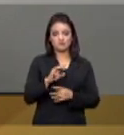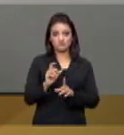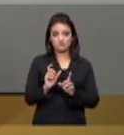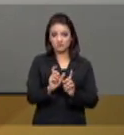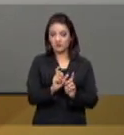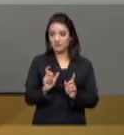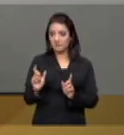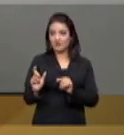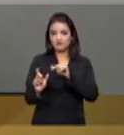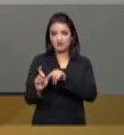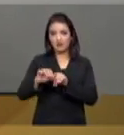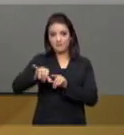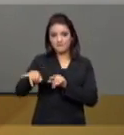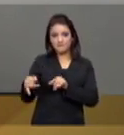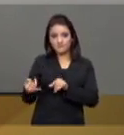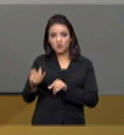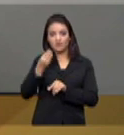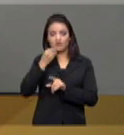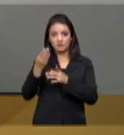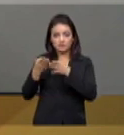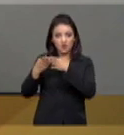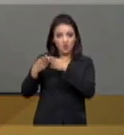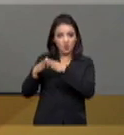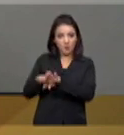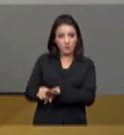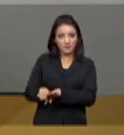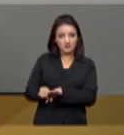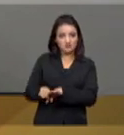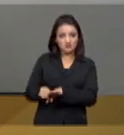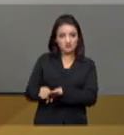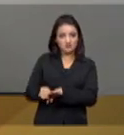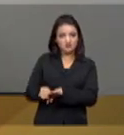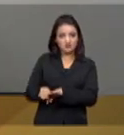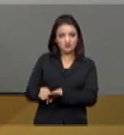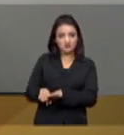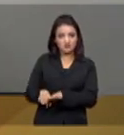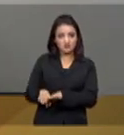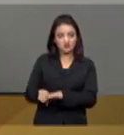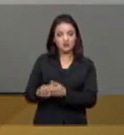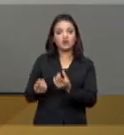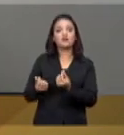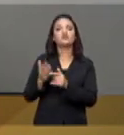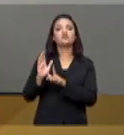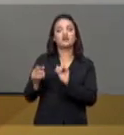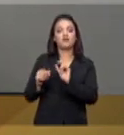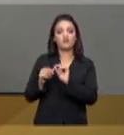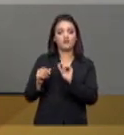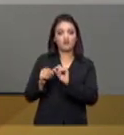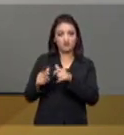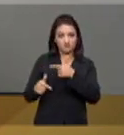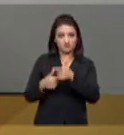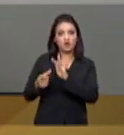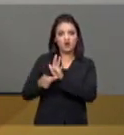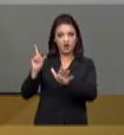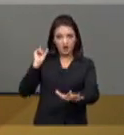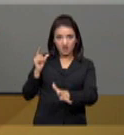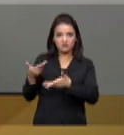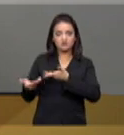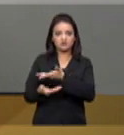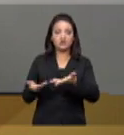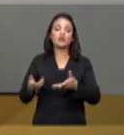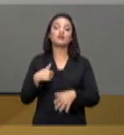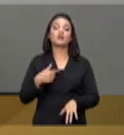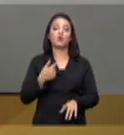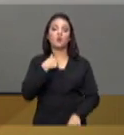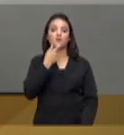fatura é aproveitado para compensar com o montante do ICMS gerado na operação anterior, afirmei